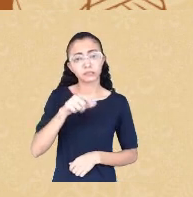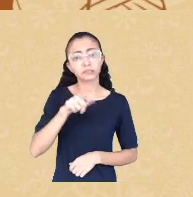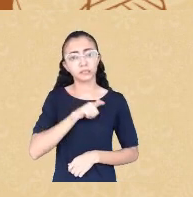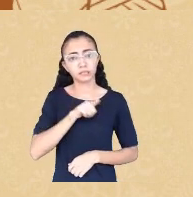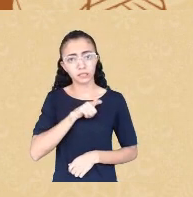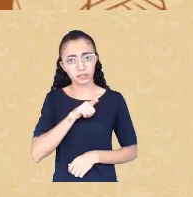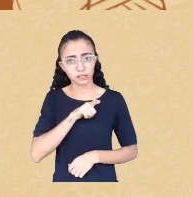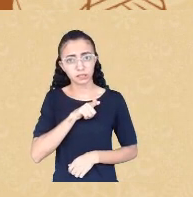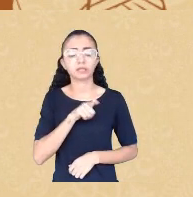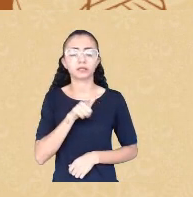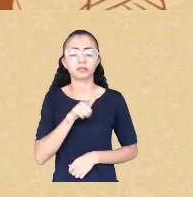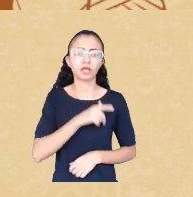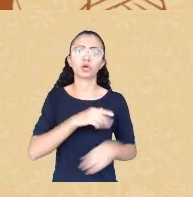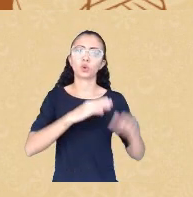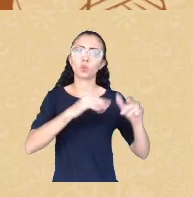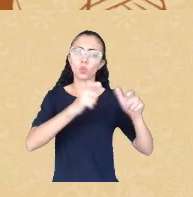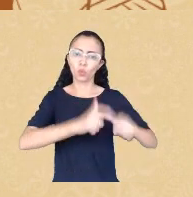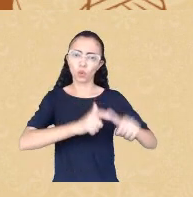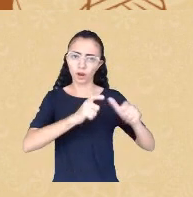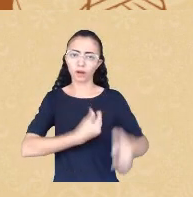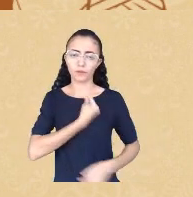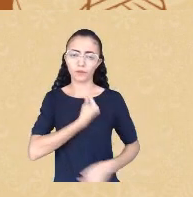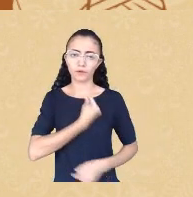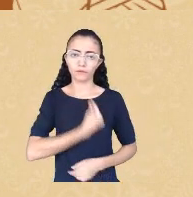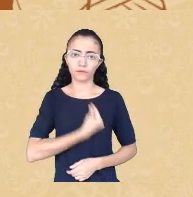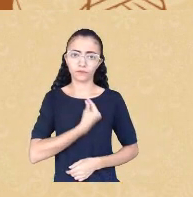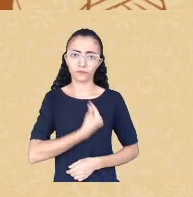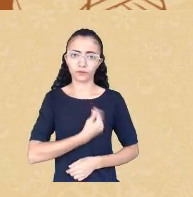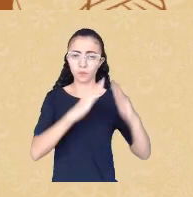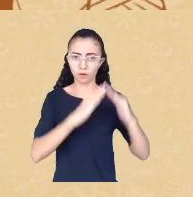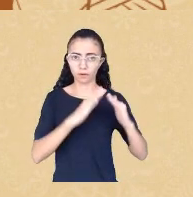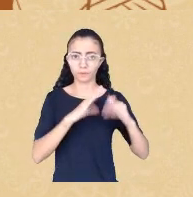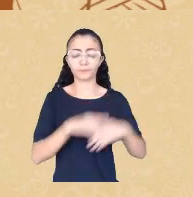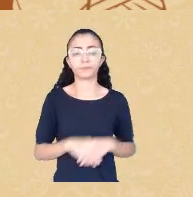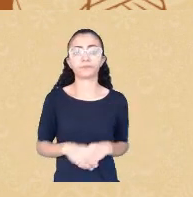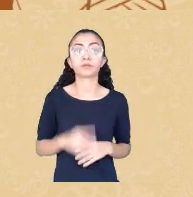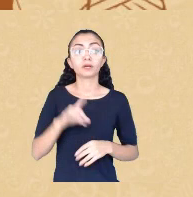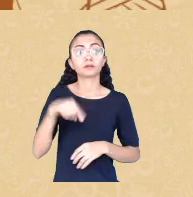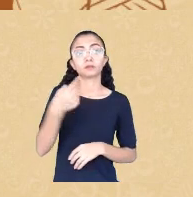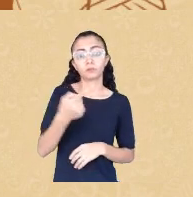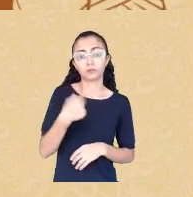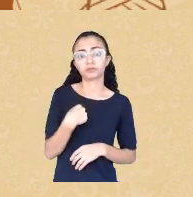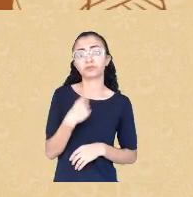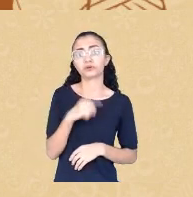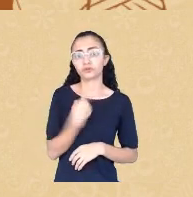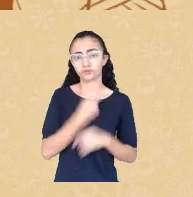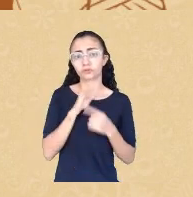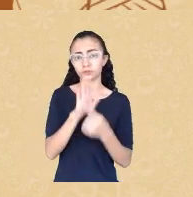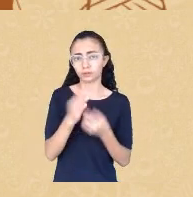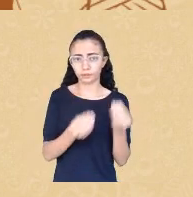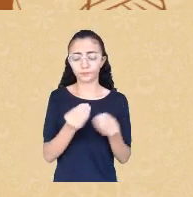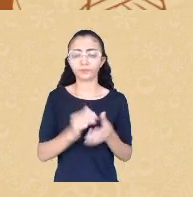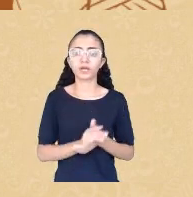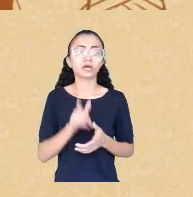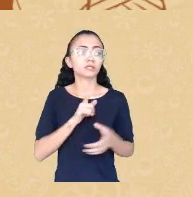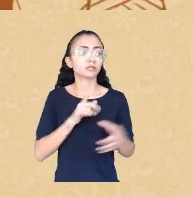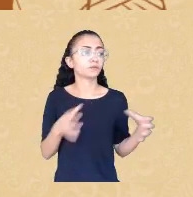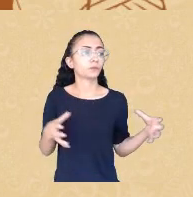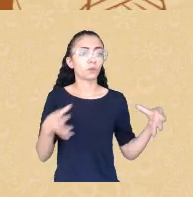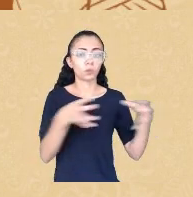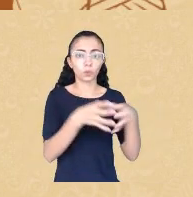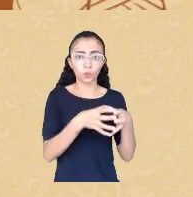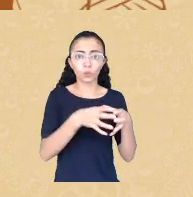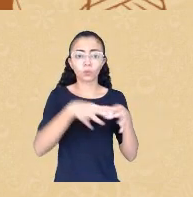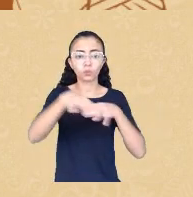para viver. Depois, no final, eu vou mostrar o que a gente viu na Índia. Dividido por grupos, e aí não está especificado